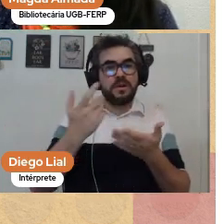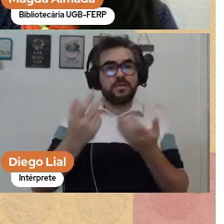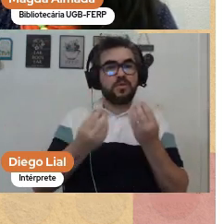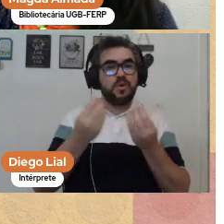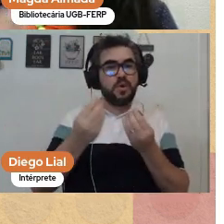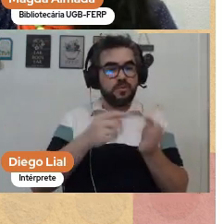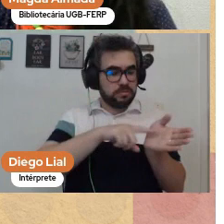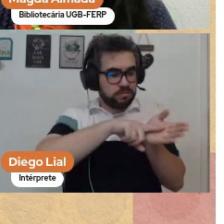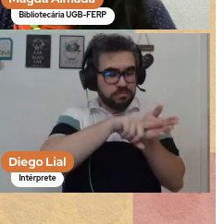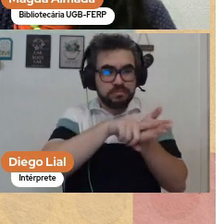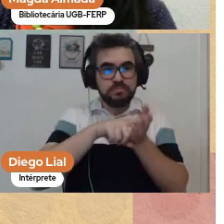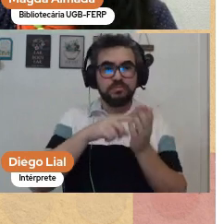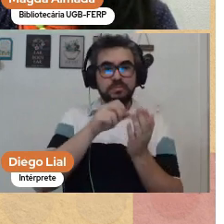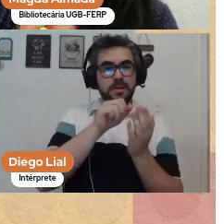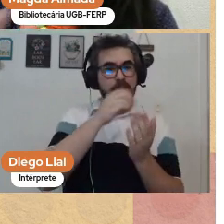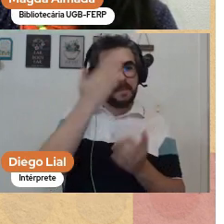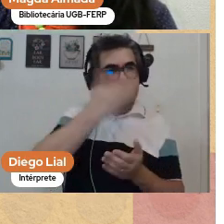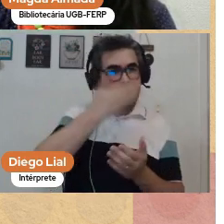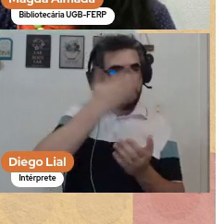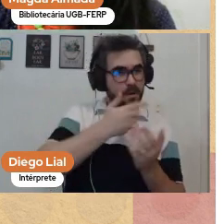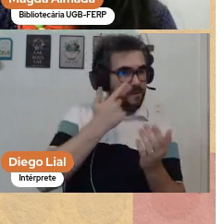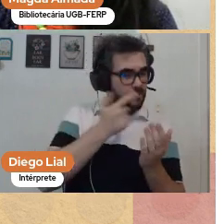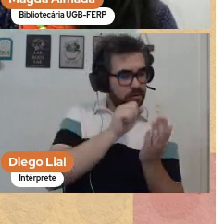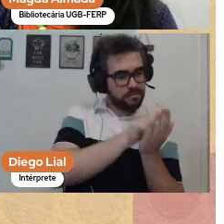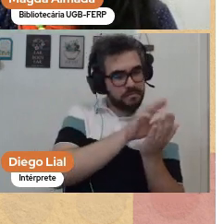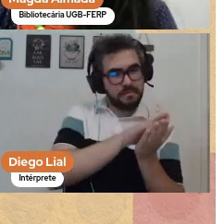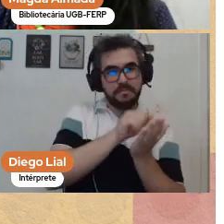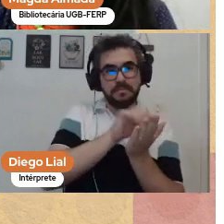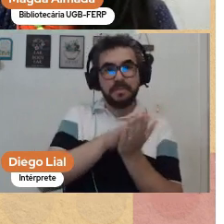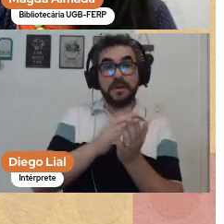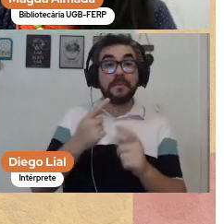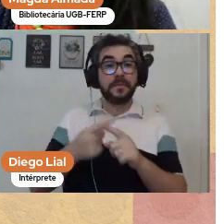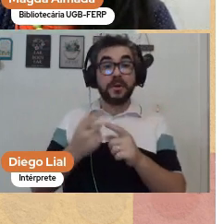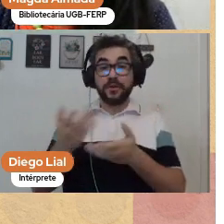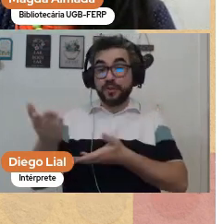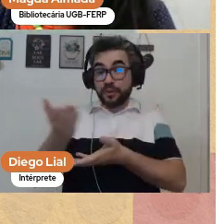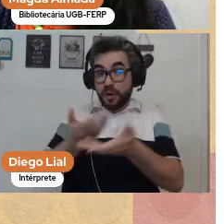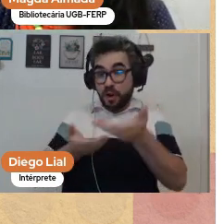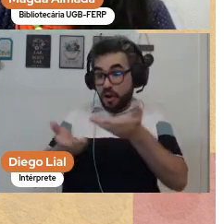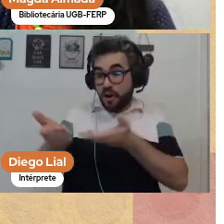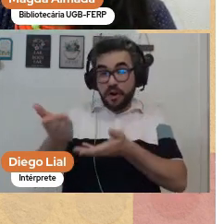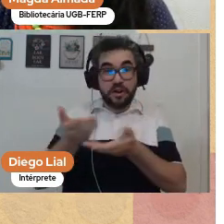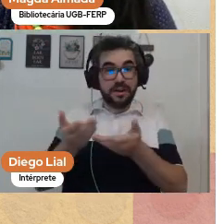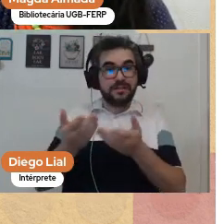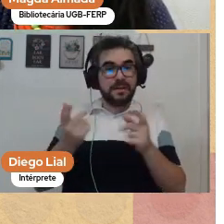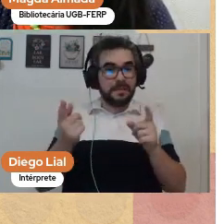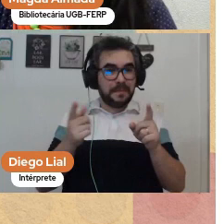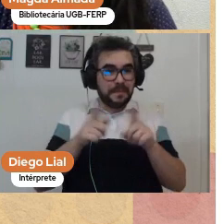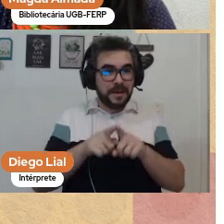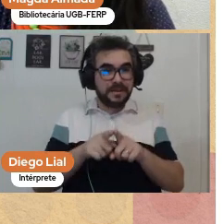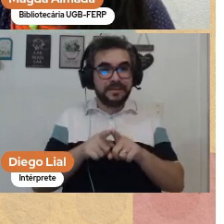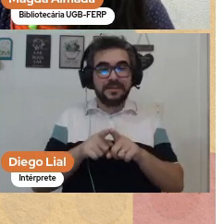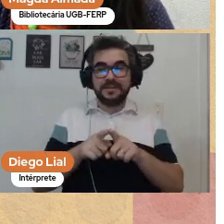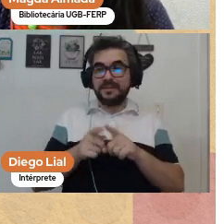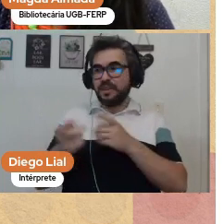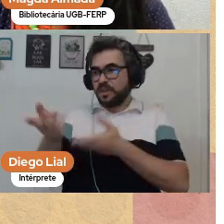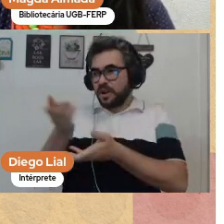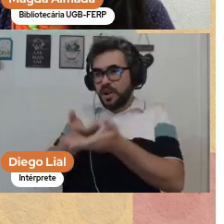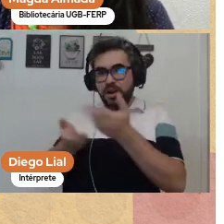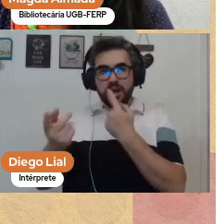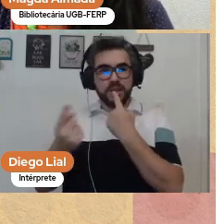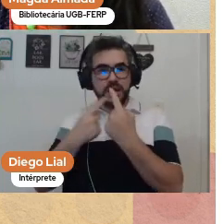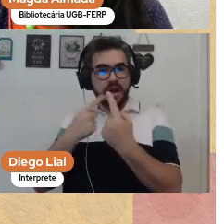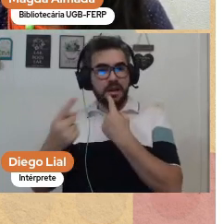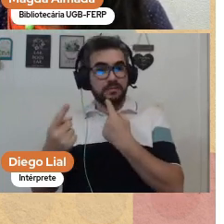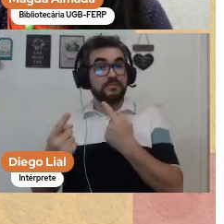nessa troca, né, dos estudos, das práticas, das parcerias, é que realmente avança, que se concretiza